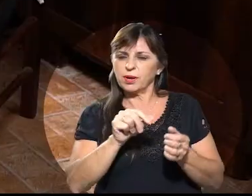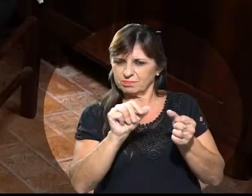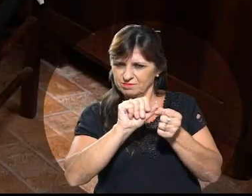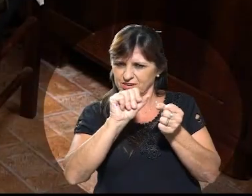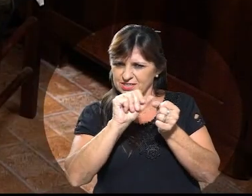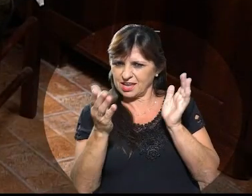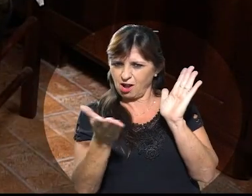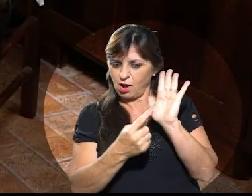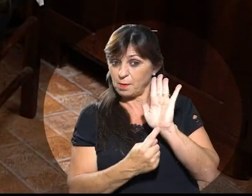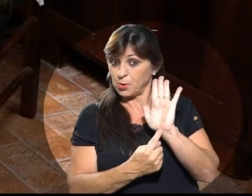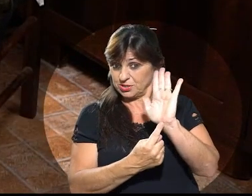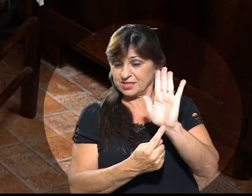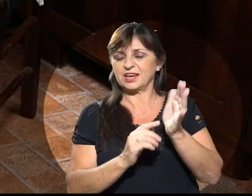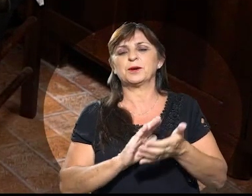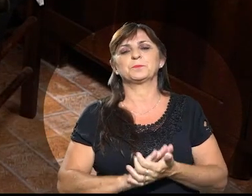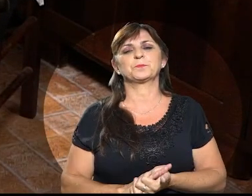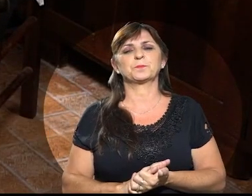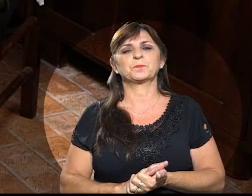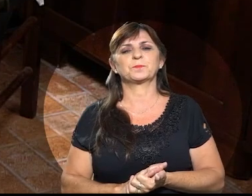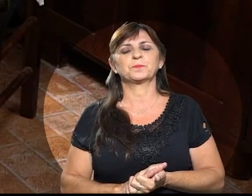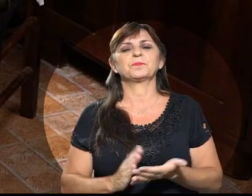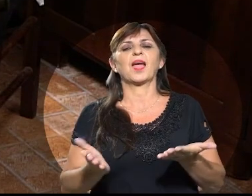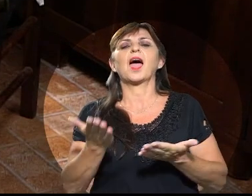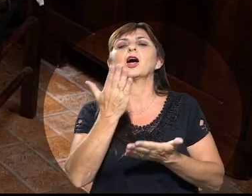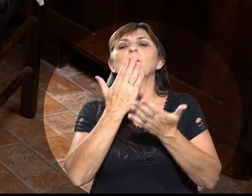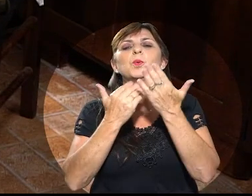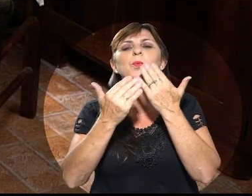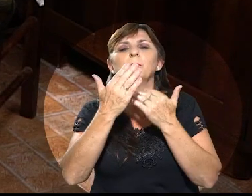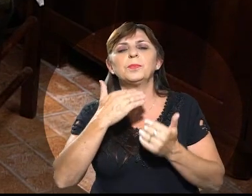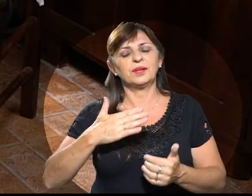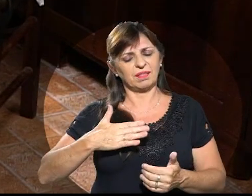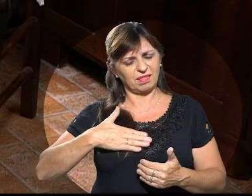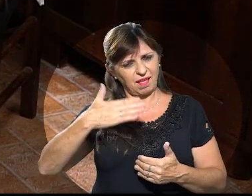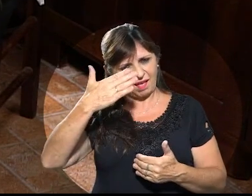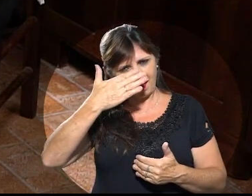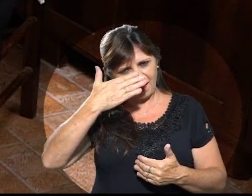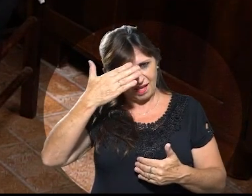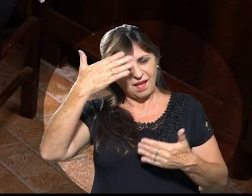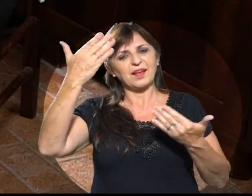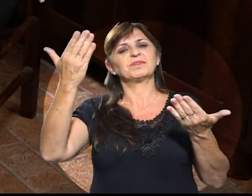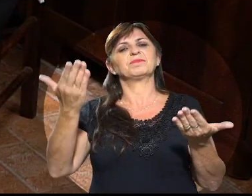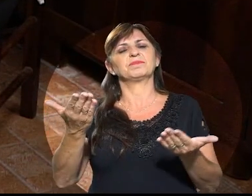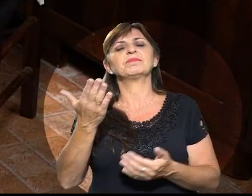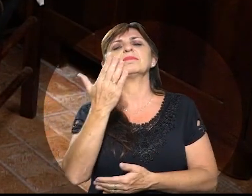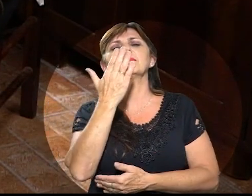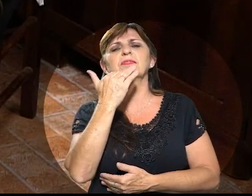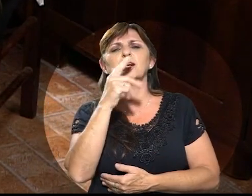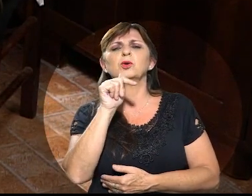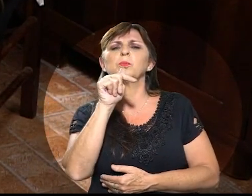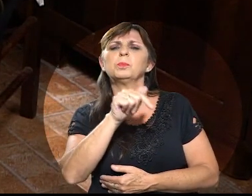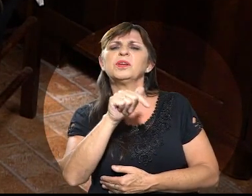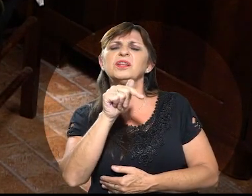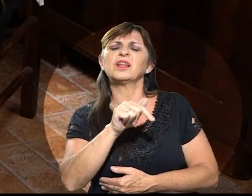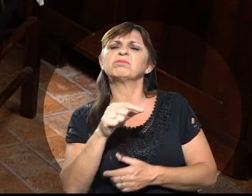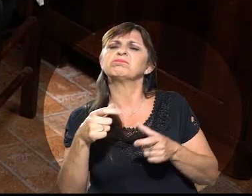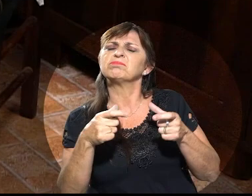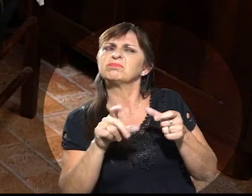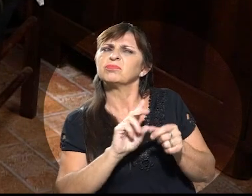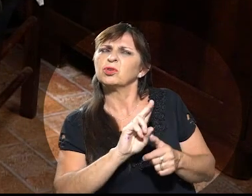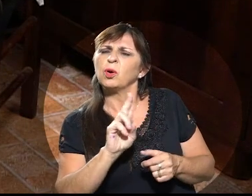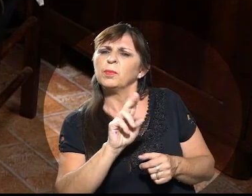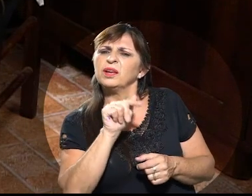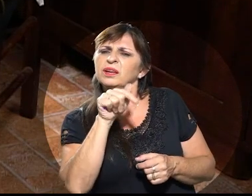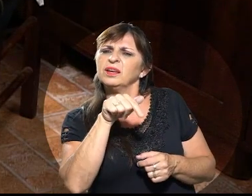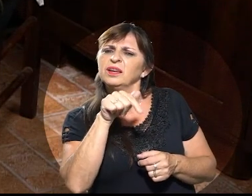pouquinho da comida árabe, do prato, da culinária árabe. Mas antes de nós falarmos do prato, eu gostaria que tu falasse da chegada